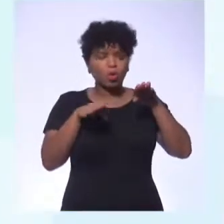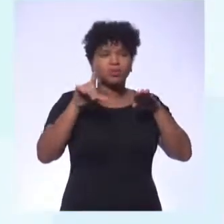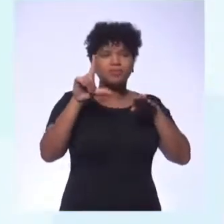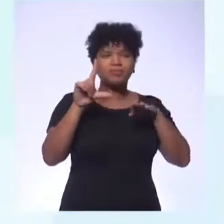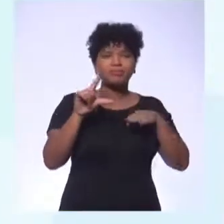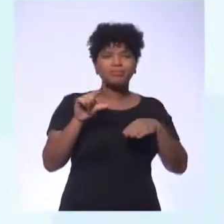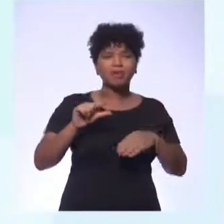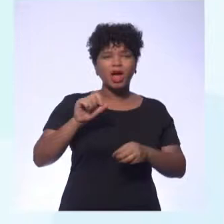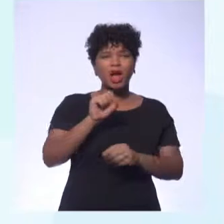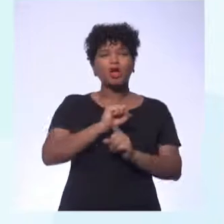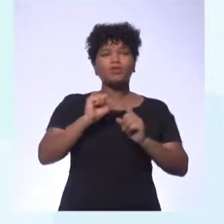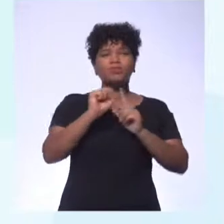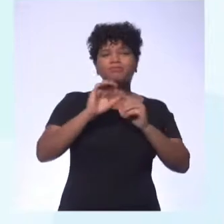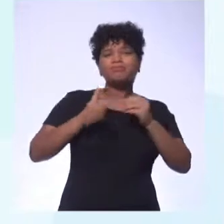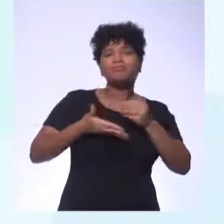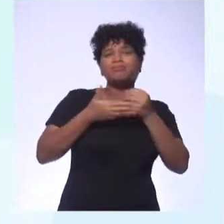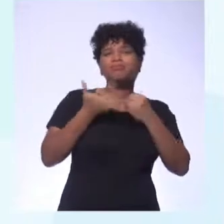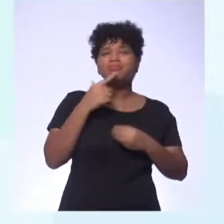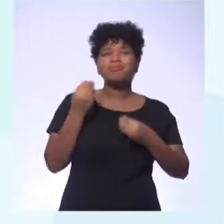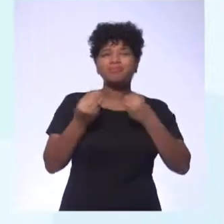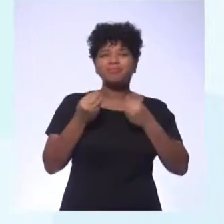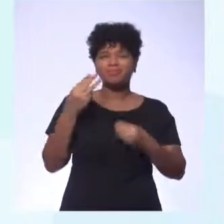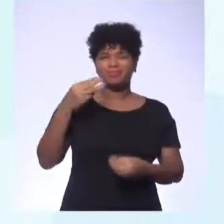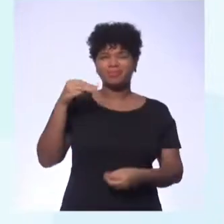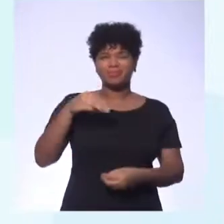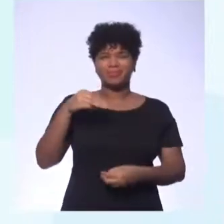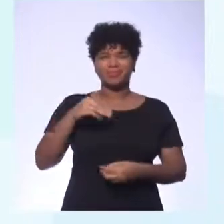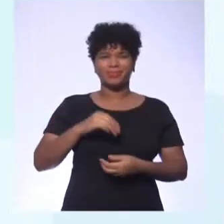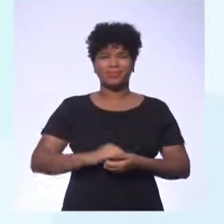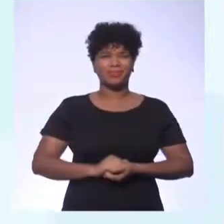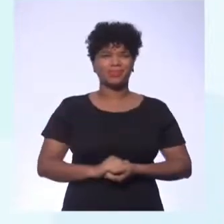sociedade mais sustentável? 3 minutinhos para você pensar.